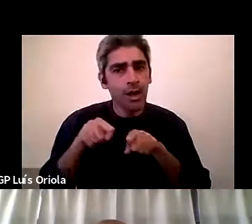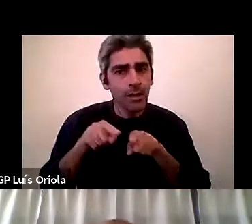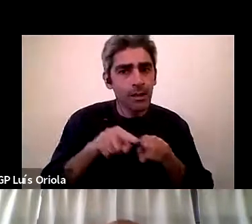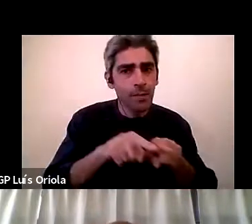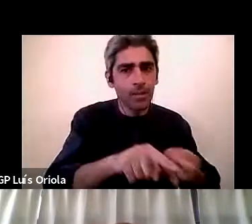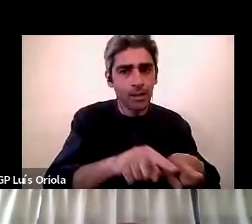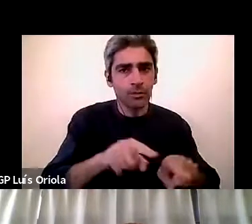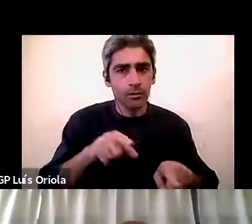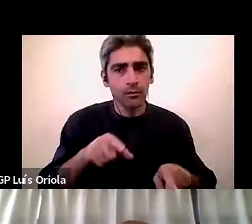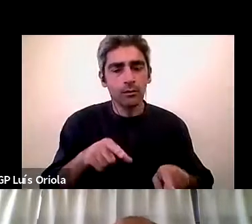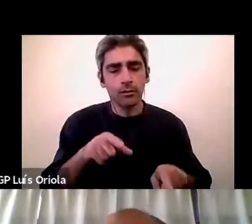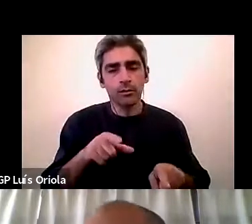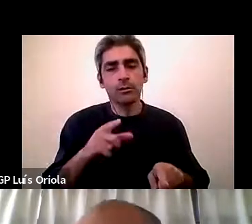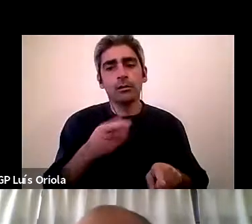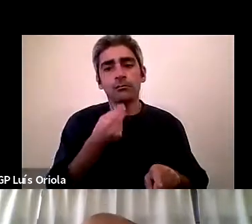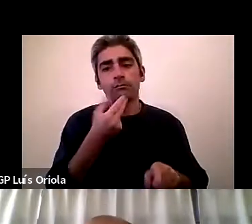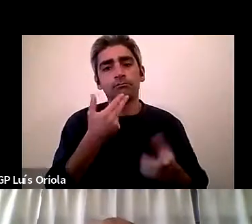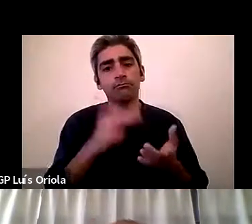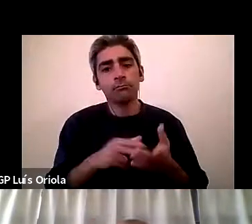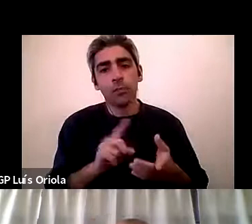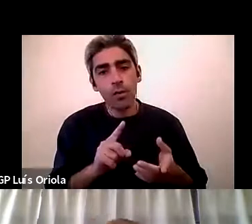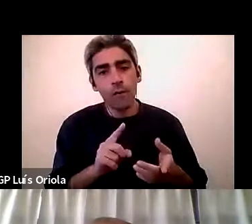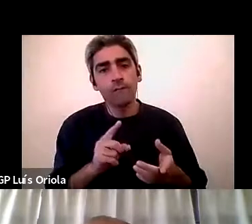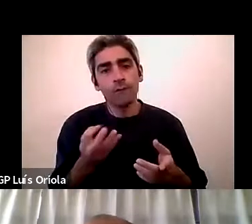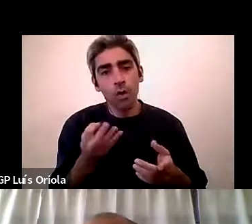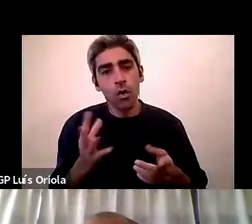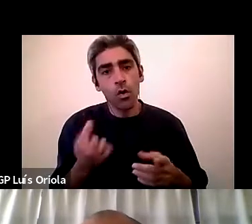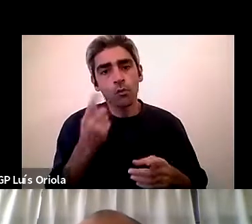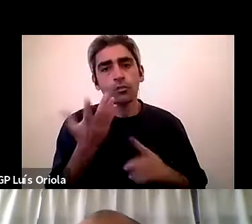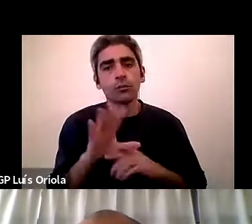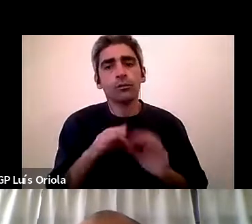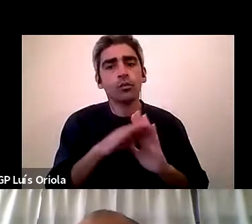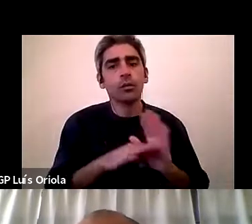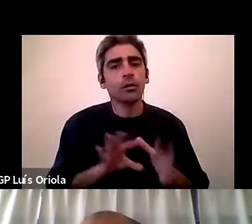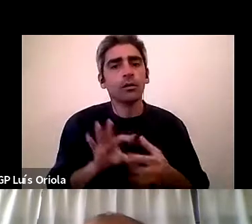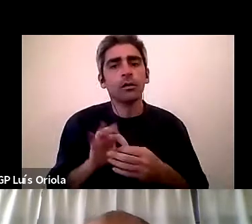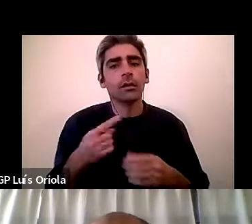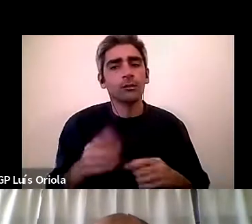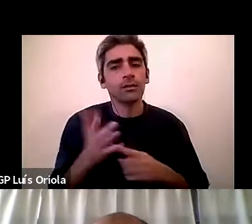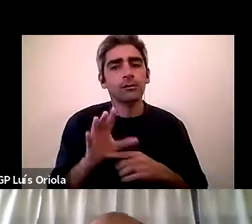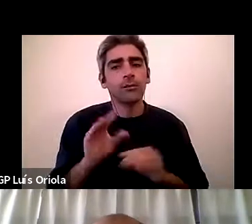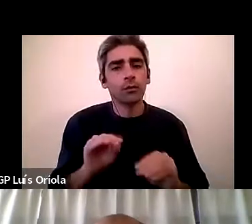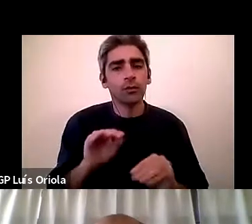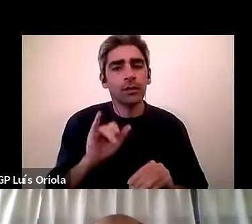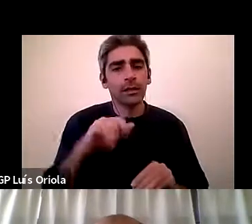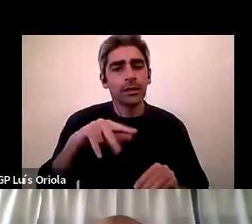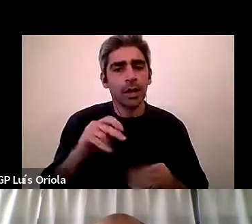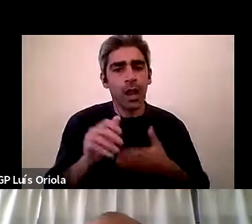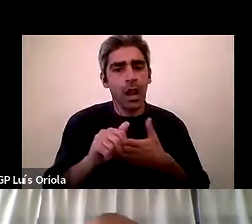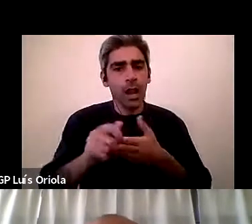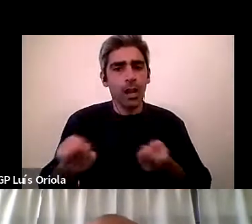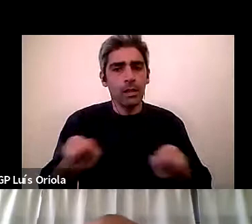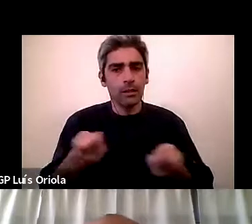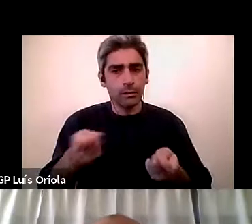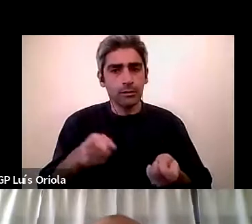que não o sendo foram. Por exemplo, nós temos os programas de formação do INA sobre liderança que